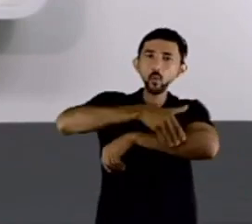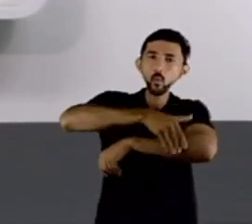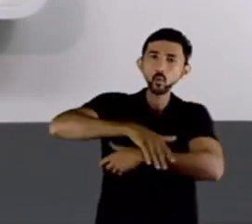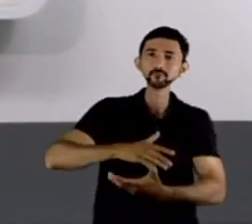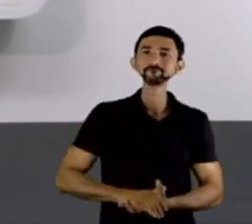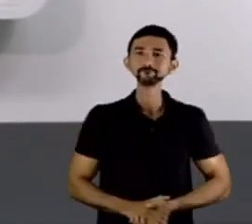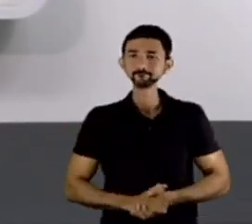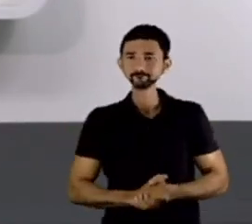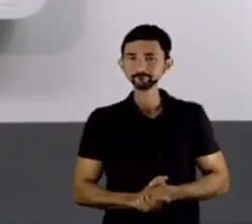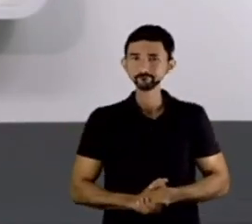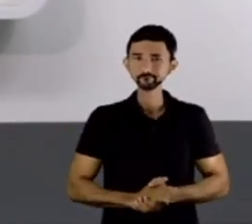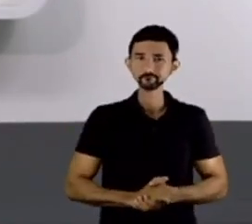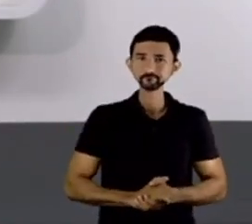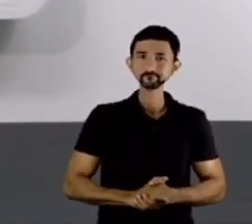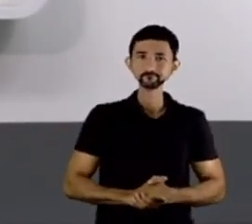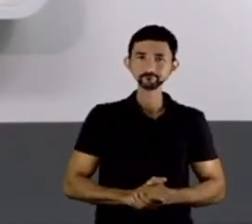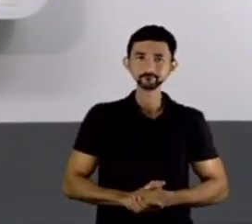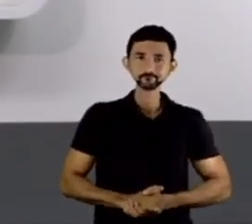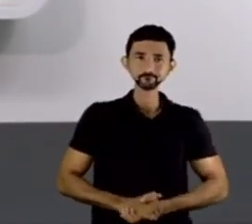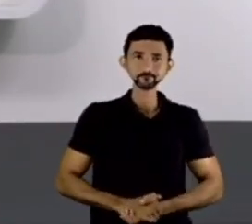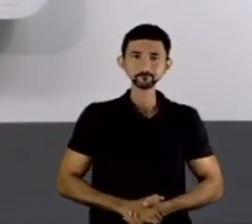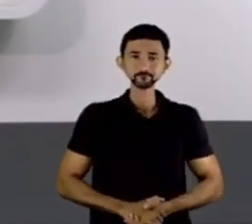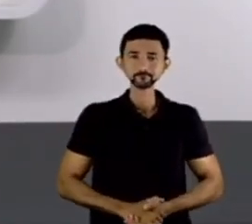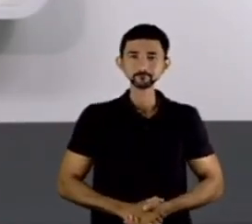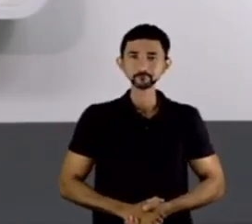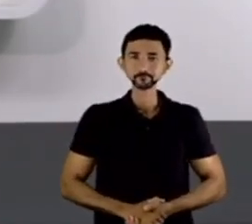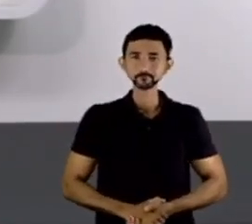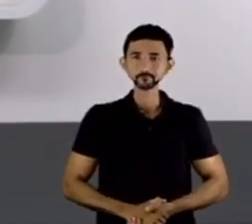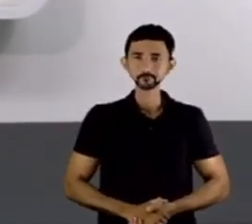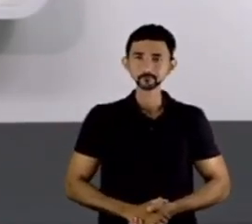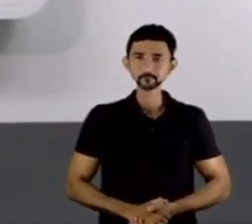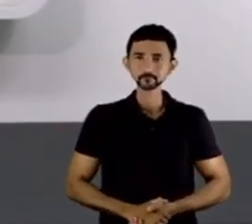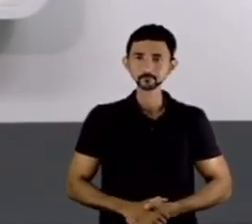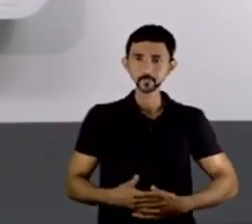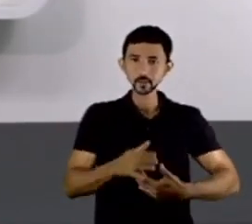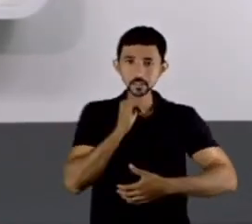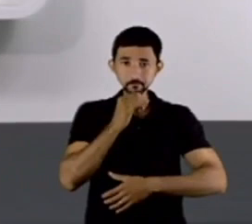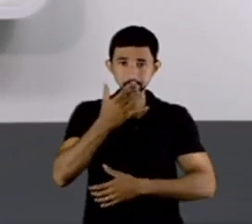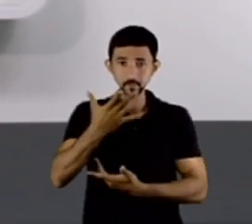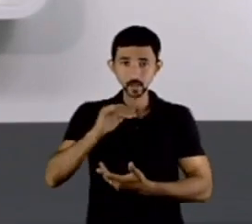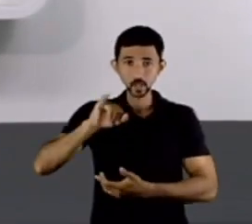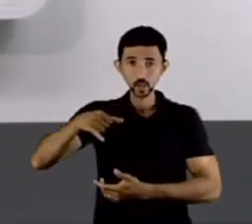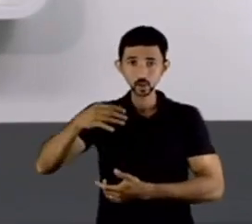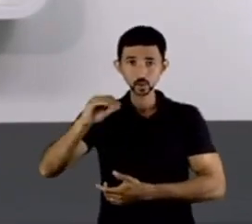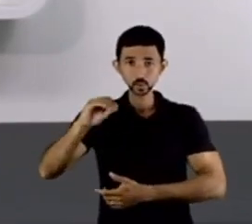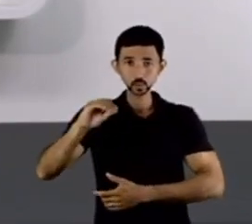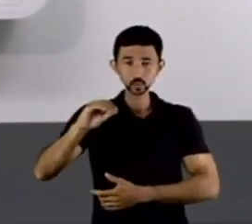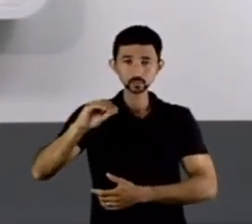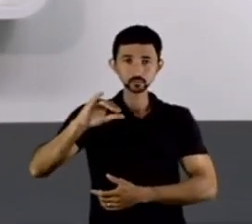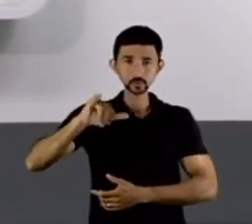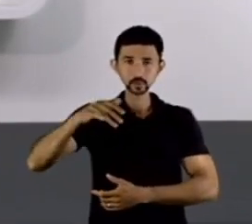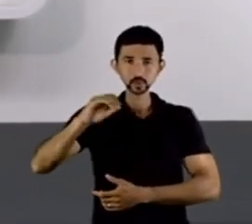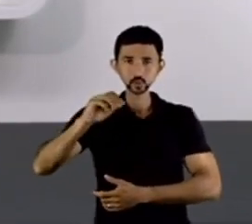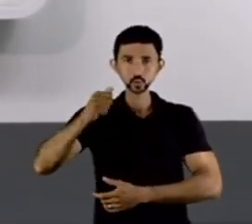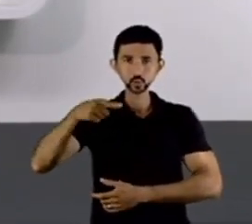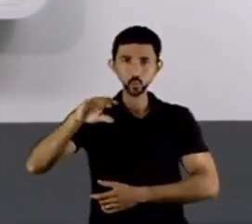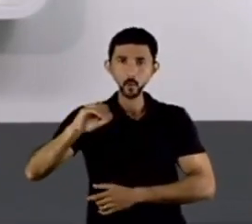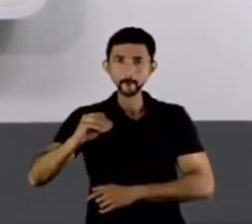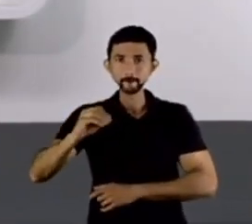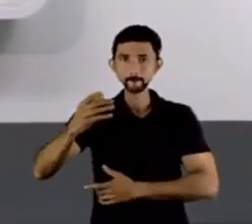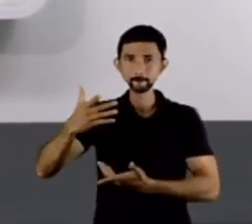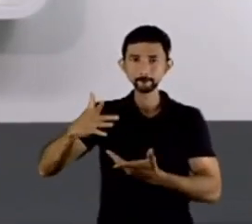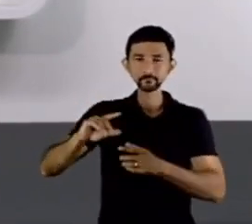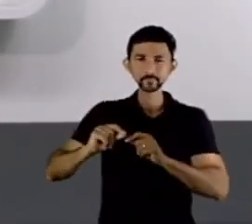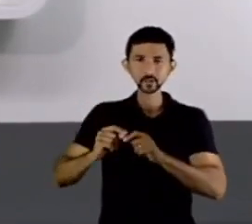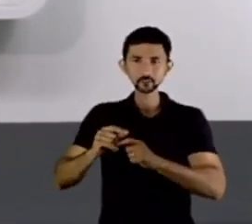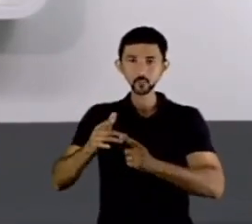para não serem esquecidos. Tá? Então, João Pessoa ele é assassinado. No momento que João